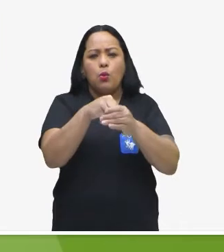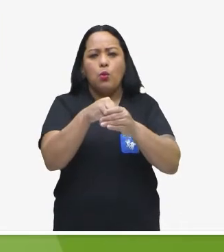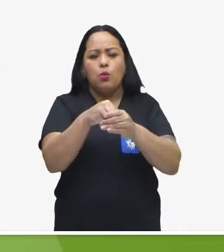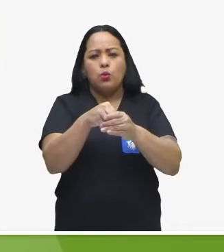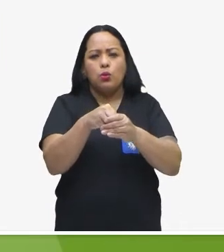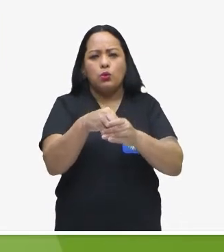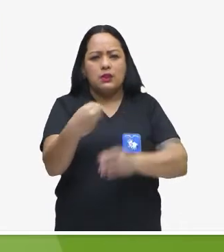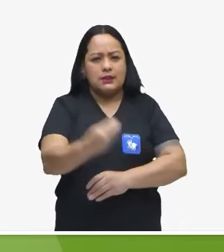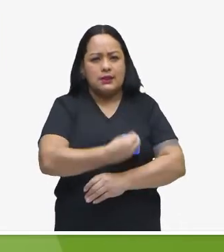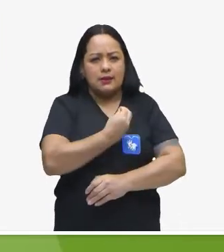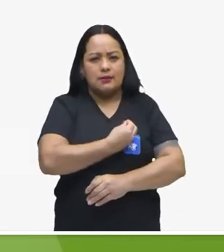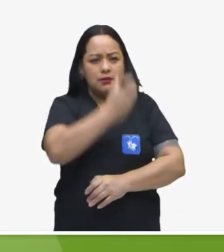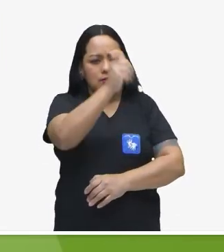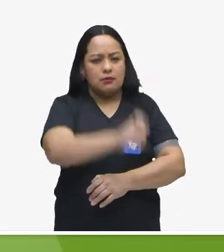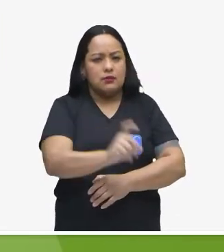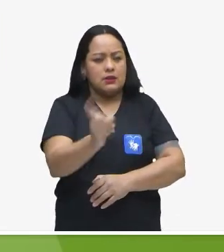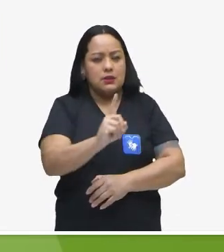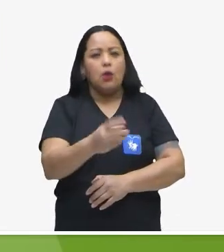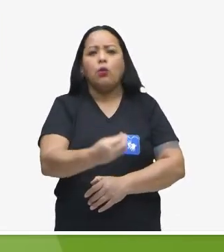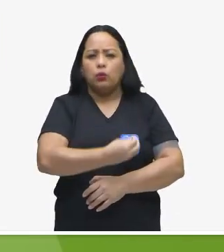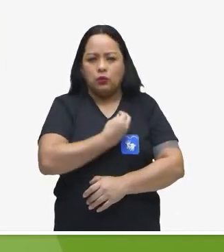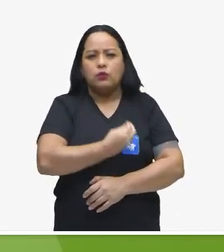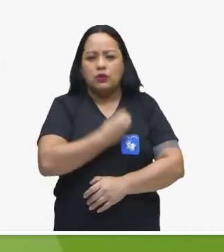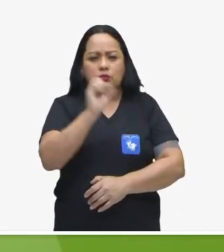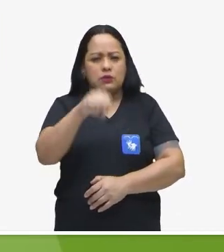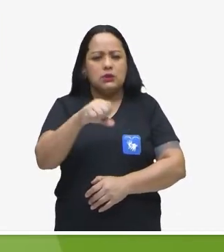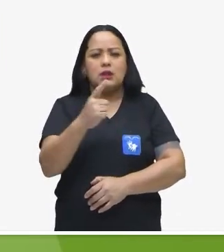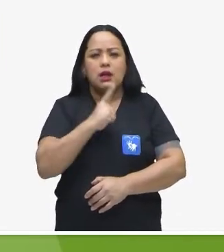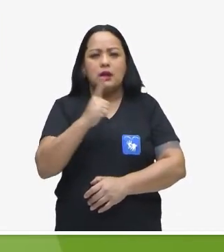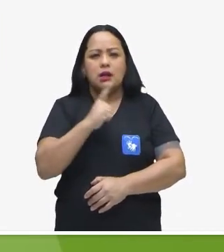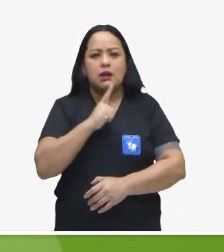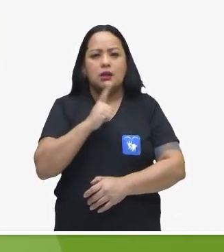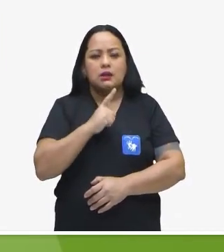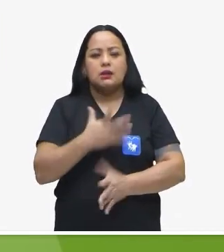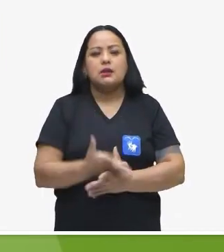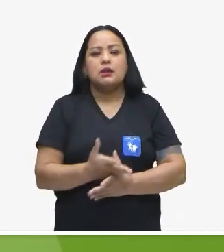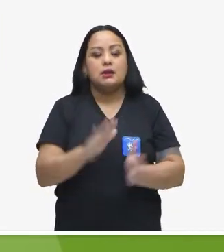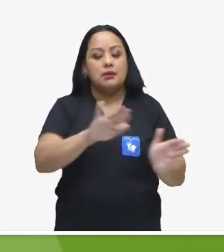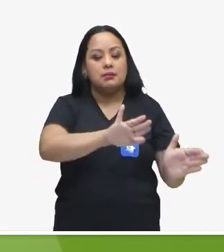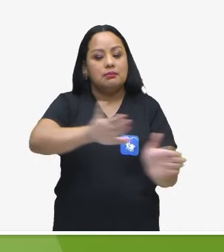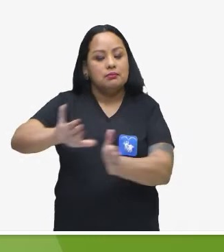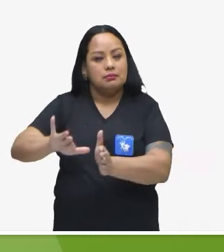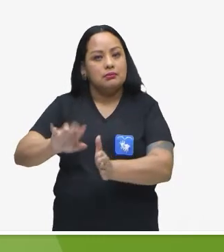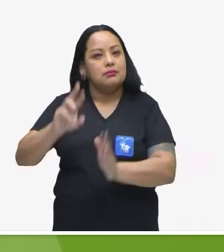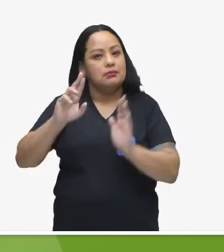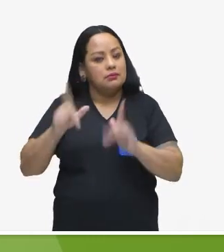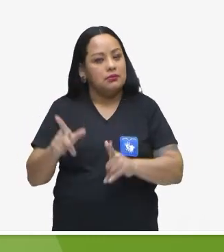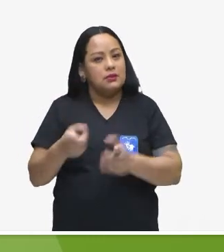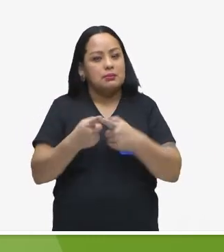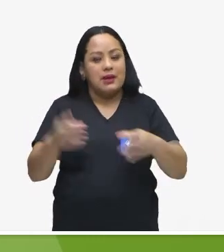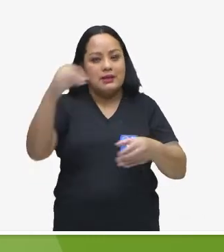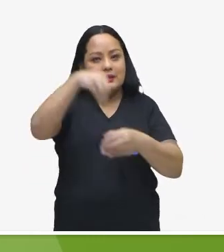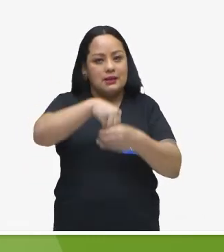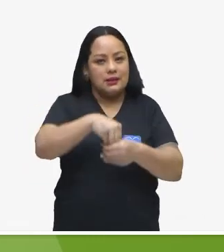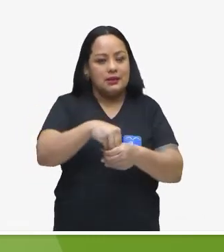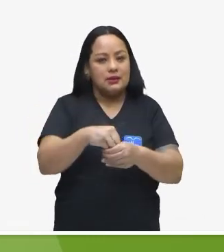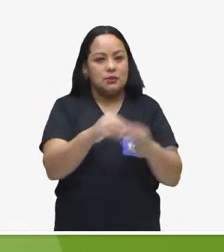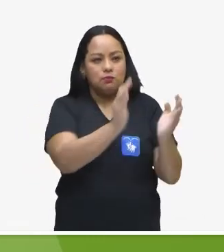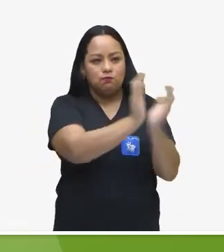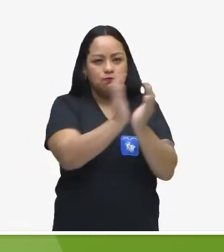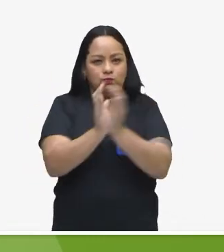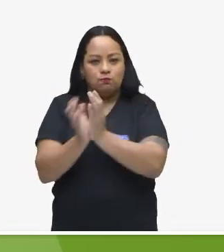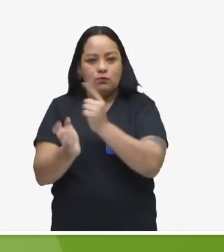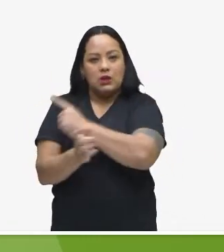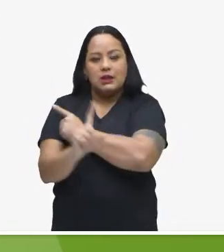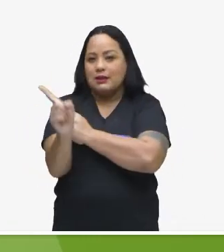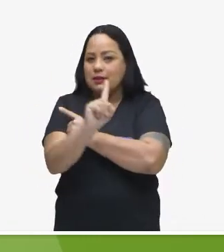vivos, tá? Então, os vírus existem, eles são um capítulo à parte, mas eles não estão dentro desses reinos, tá? Porque eles